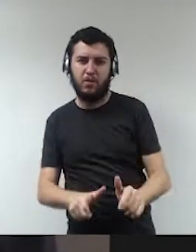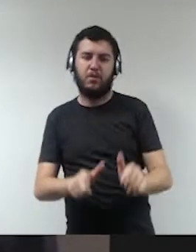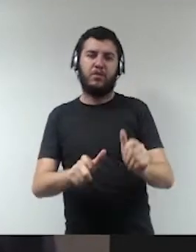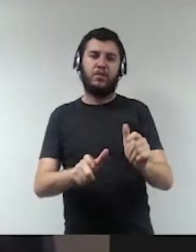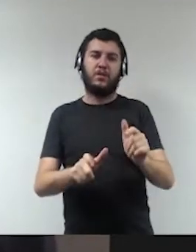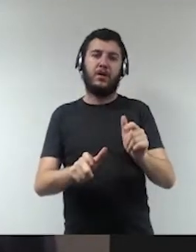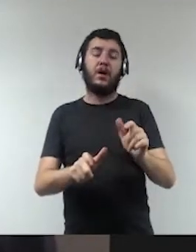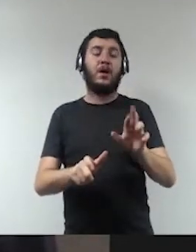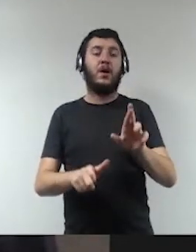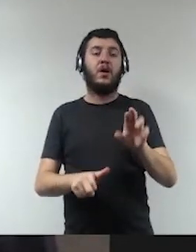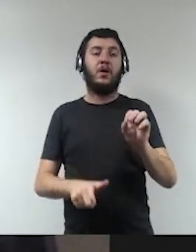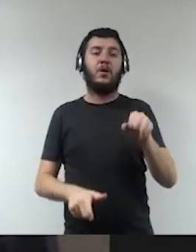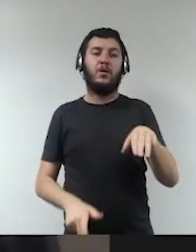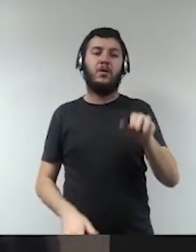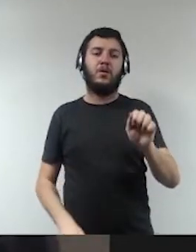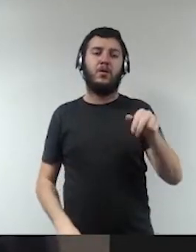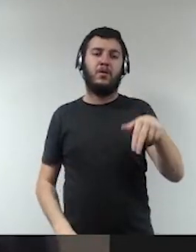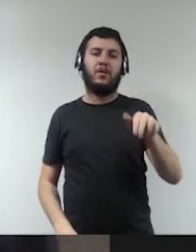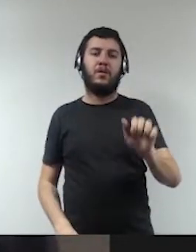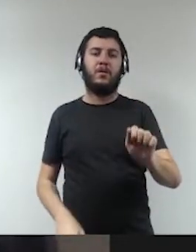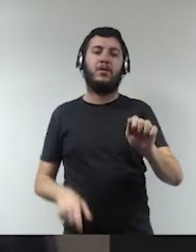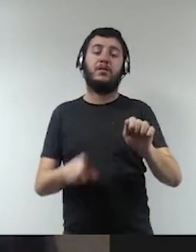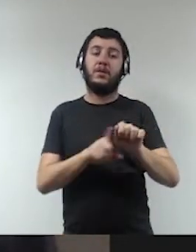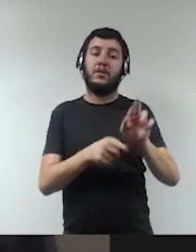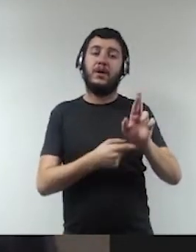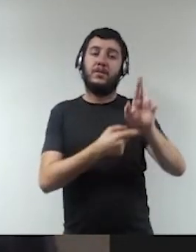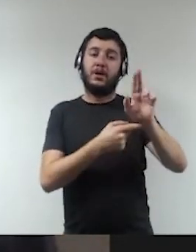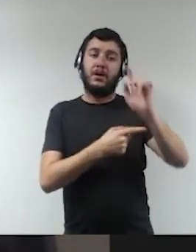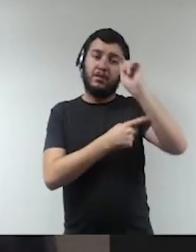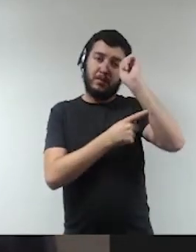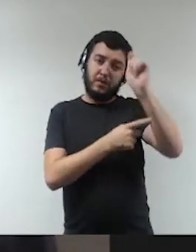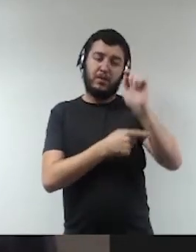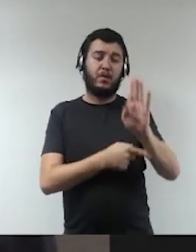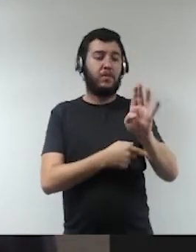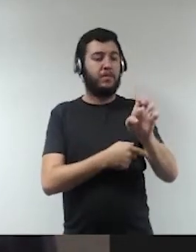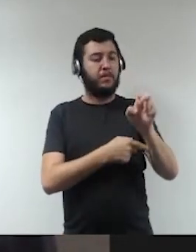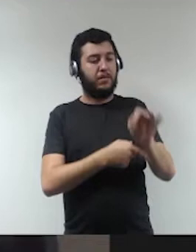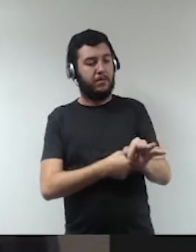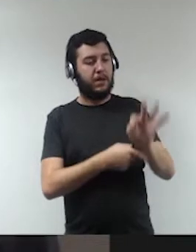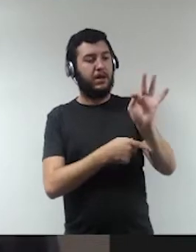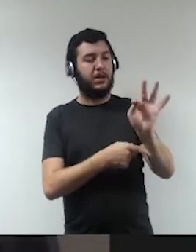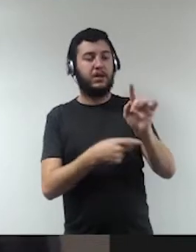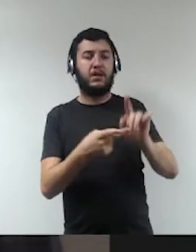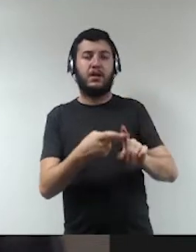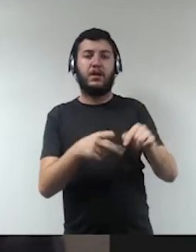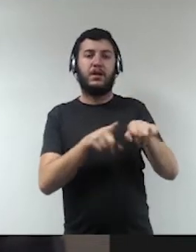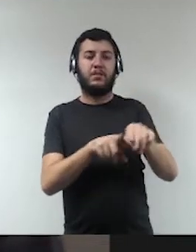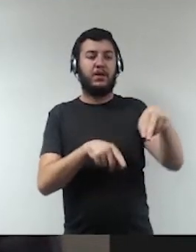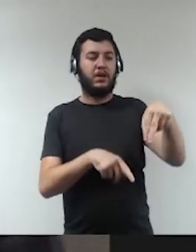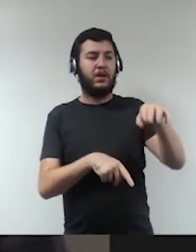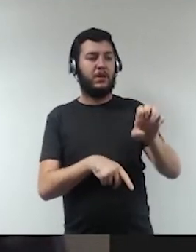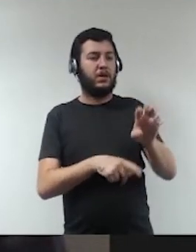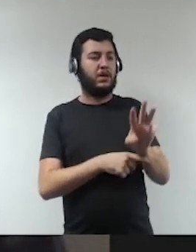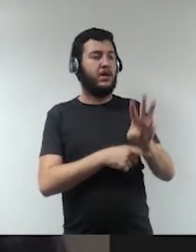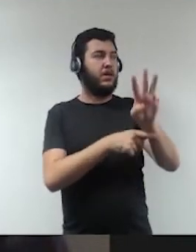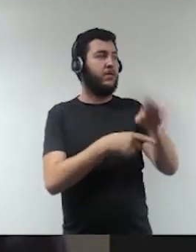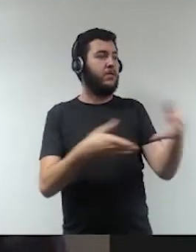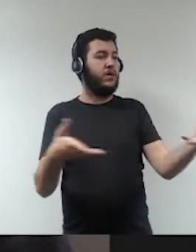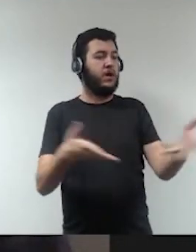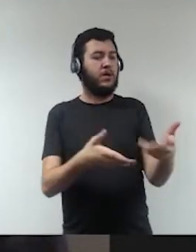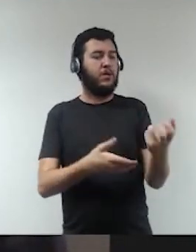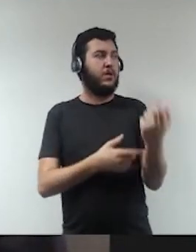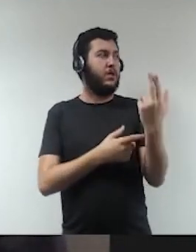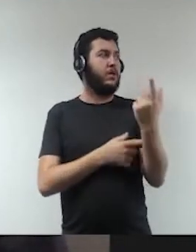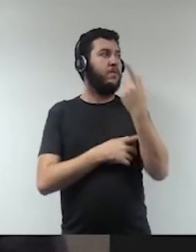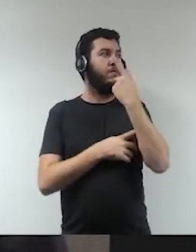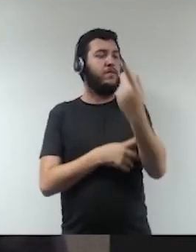por Bentham e Mill. Eu trouxe aqui, agora vou tentar abrir, o ponto de